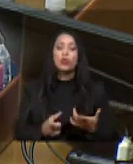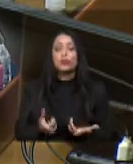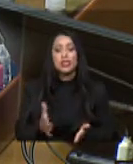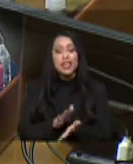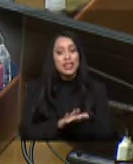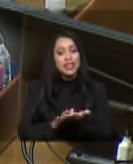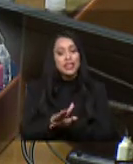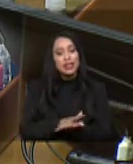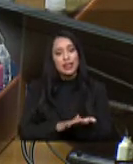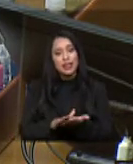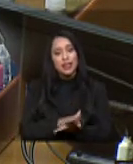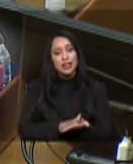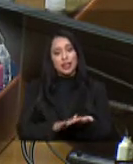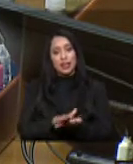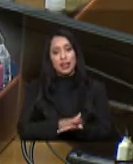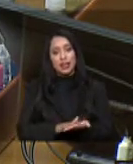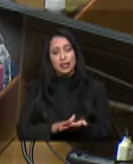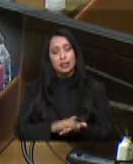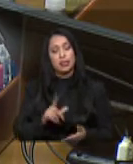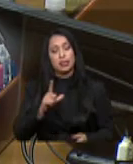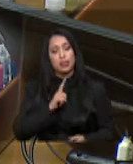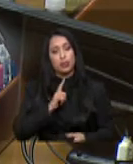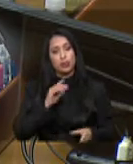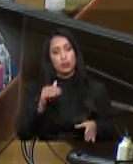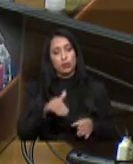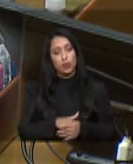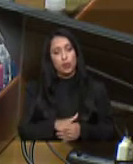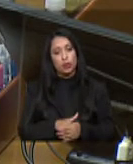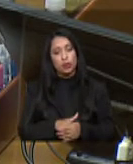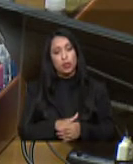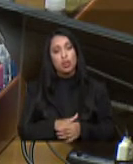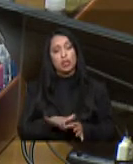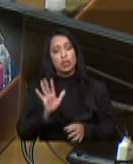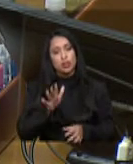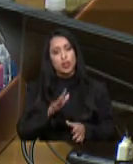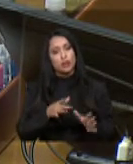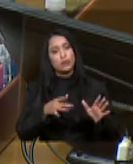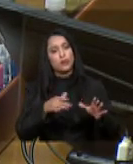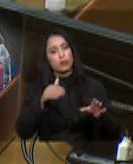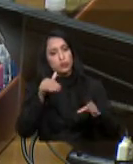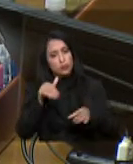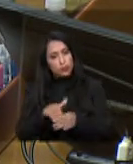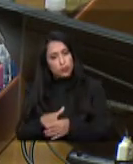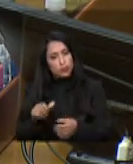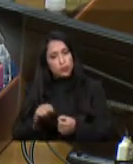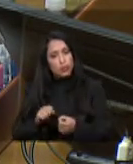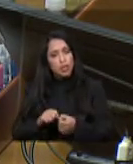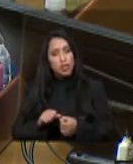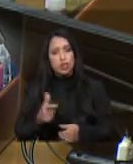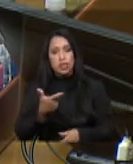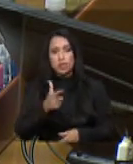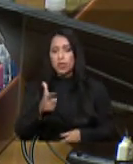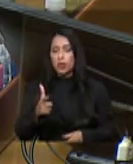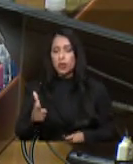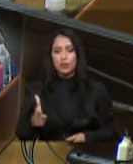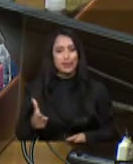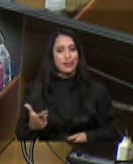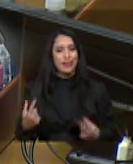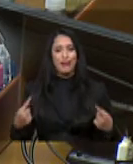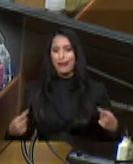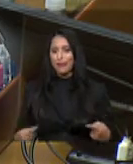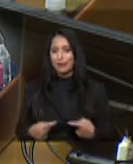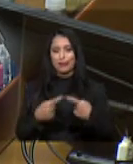pendência. Eu não expus em meu voto e não escutei dos votos que já foram exarados nenhum argumento teratológico